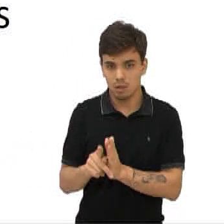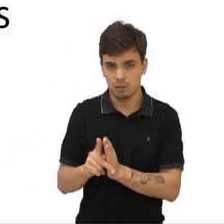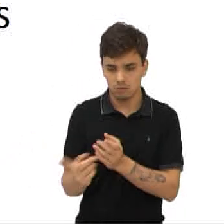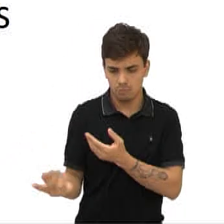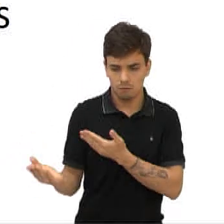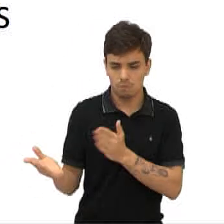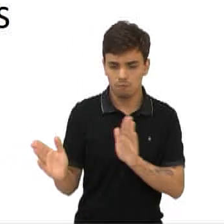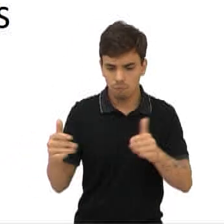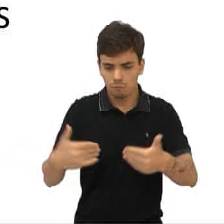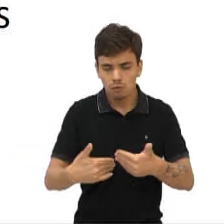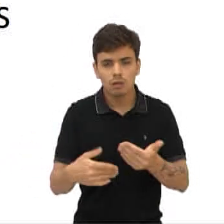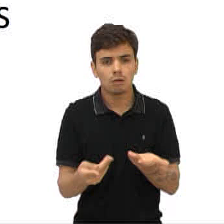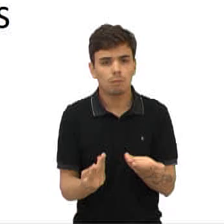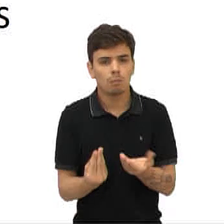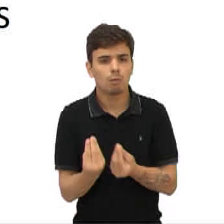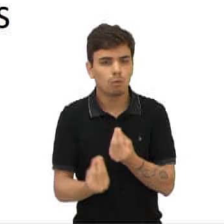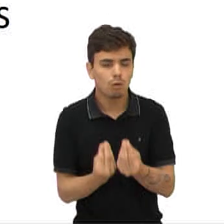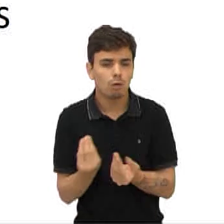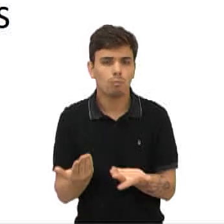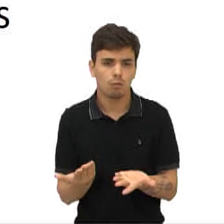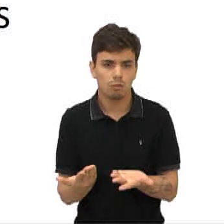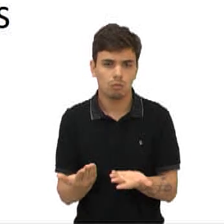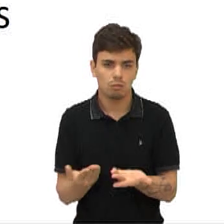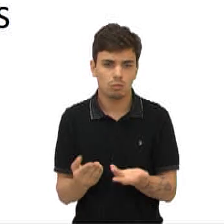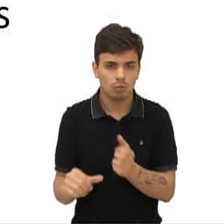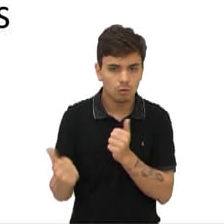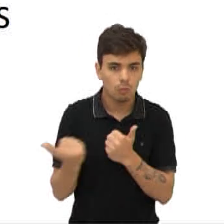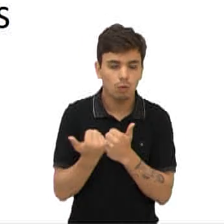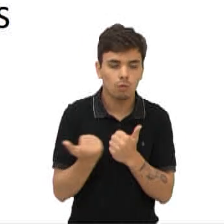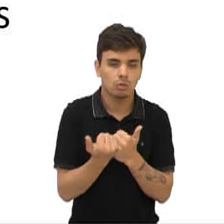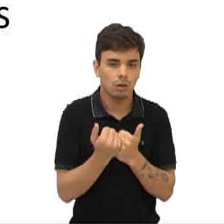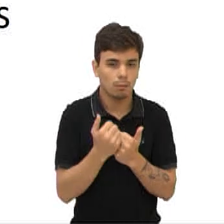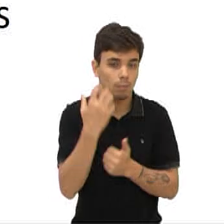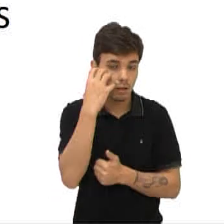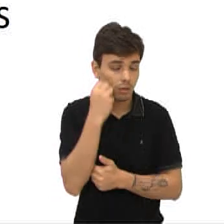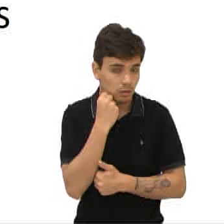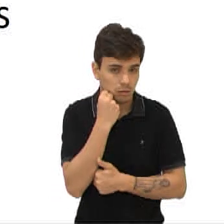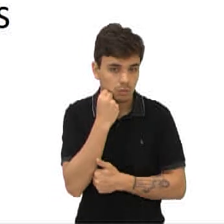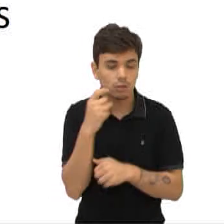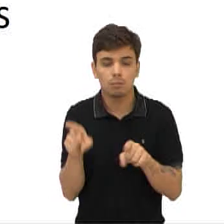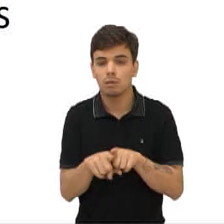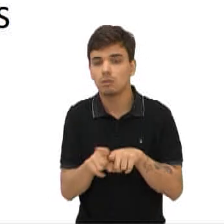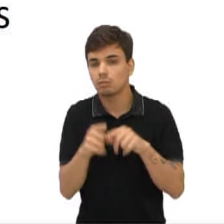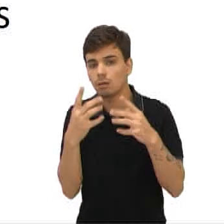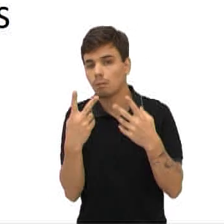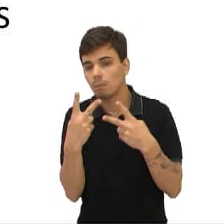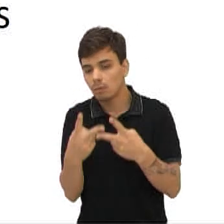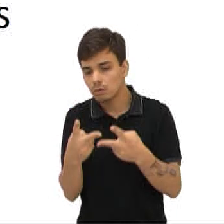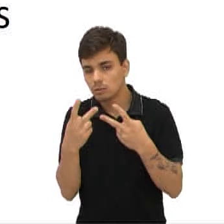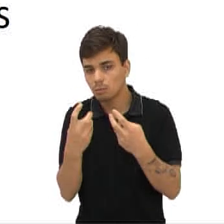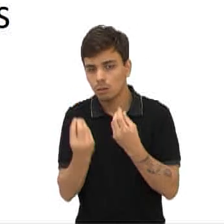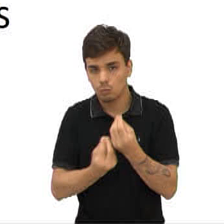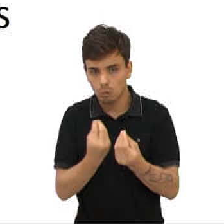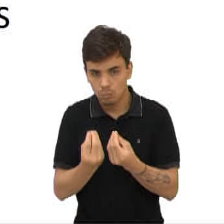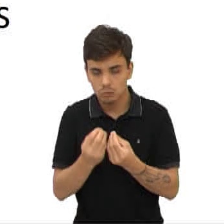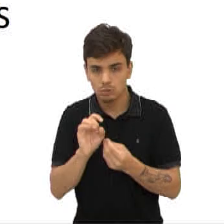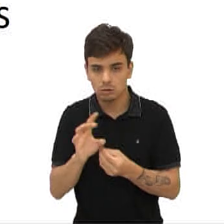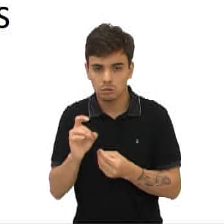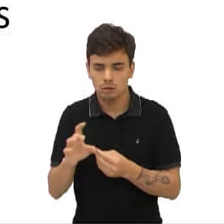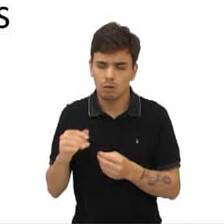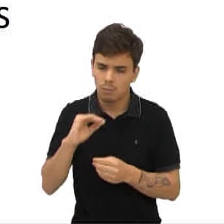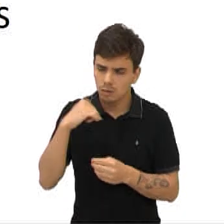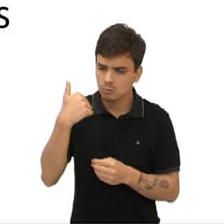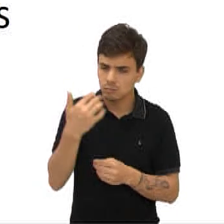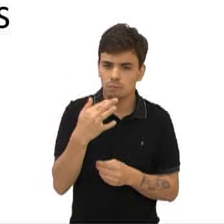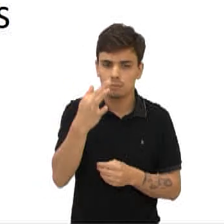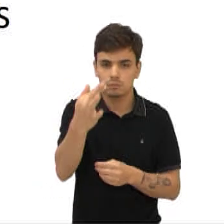si mesmos não encontram espaço para essa doação, nem se apercebem plenamente do tanto que lhes é dado. Só bem mais